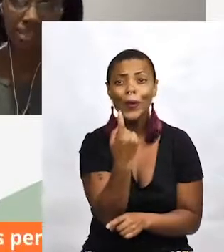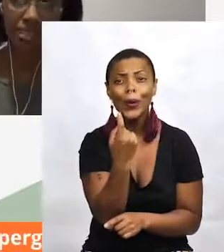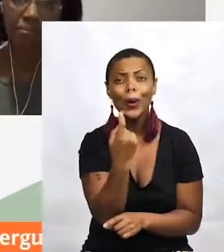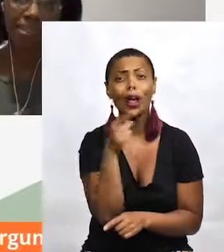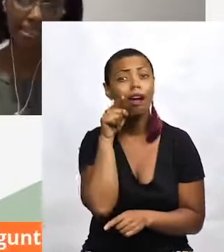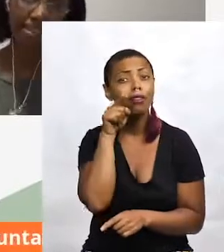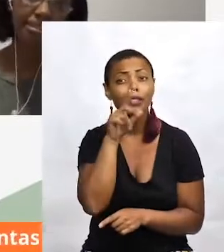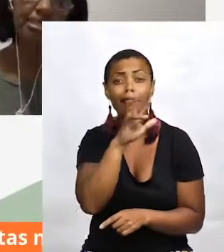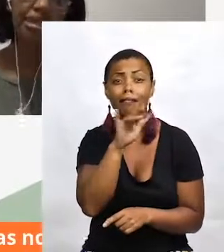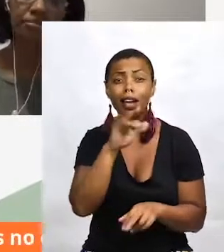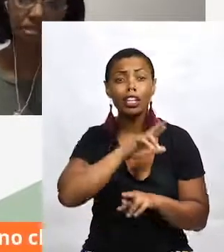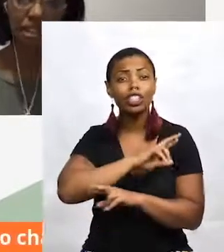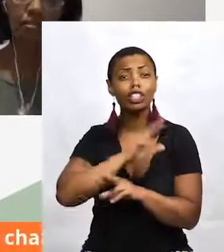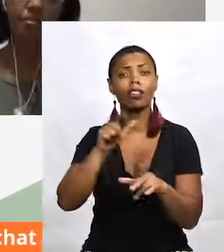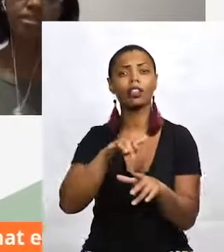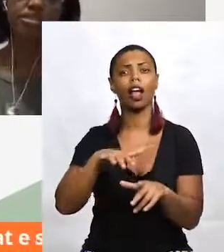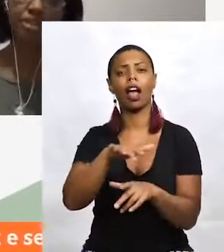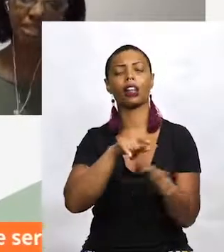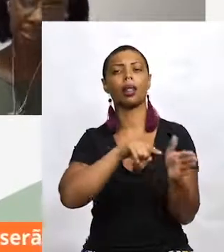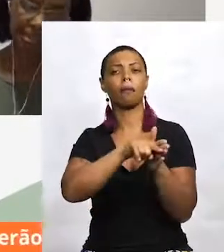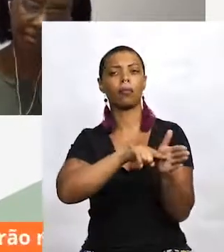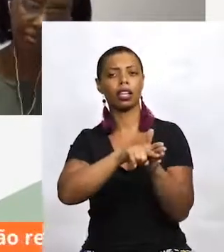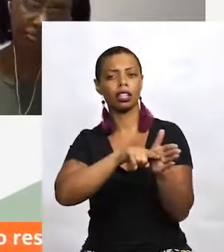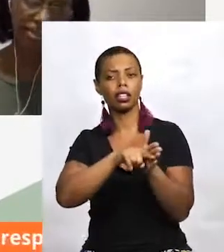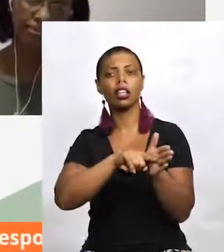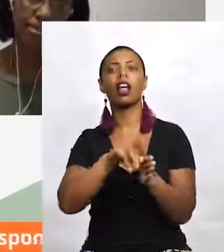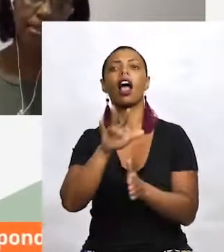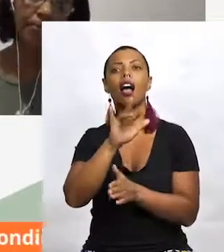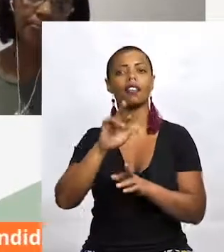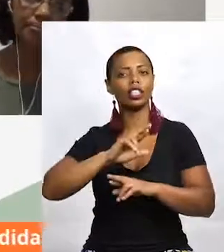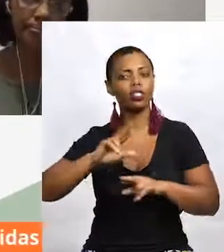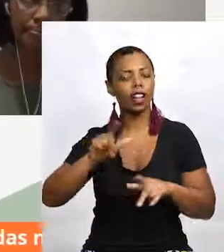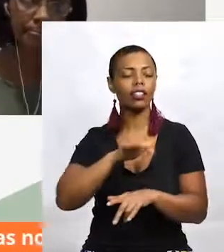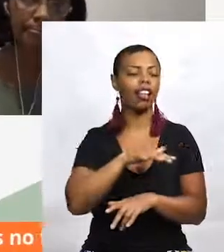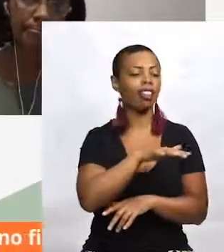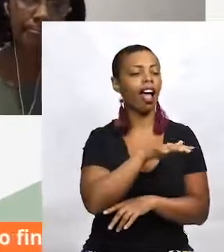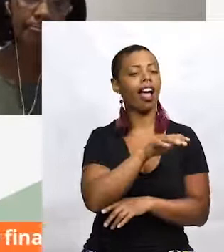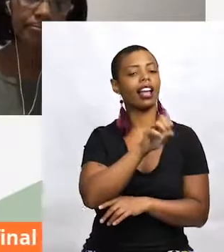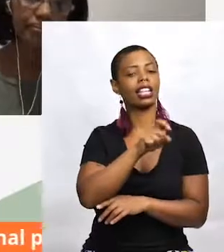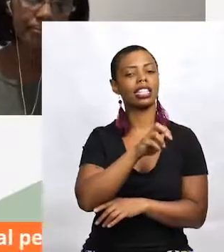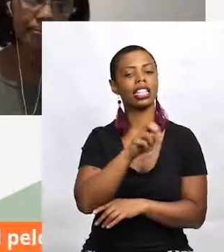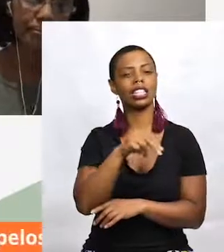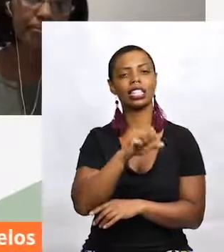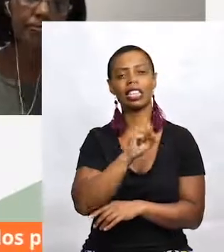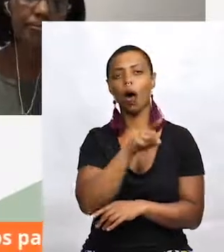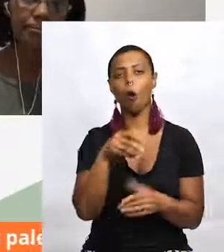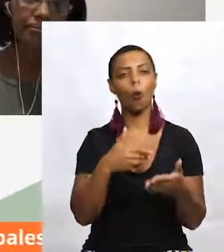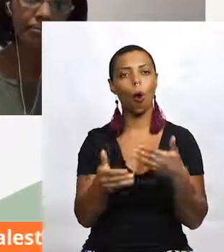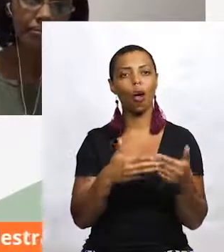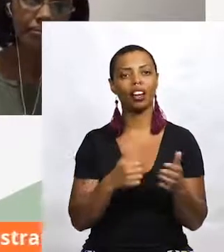fazer a diferença na pesquisa, é você que vai fazer a diferença na extensão que você fizer.